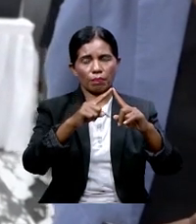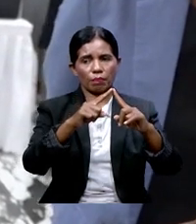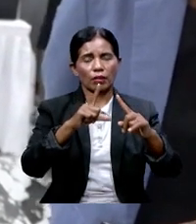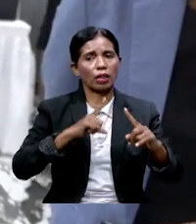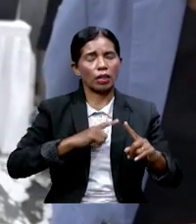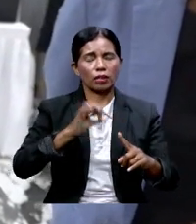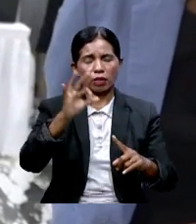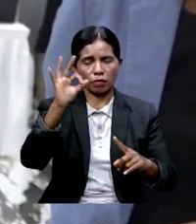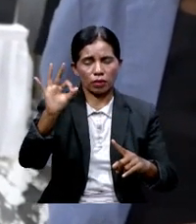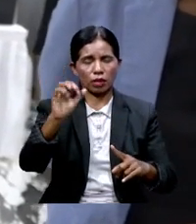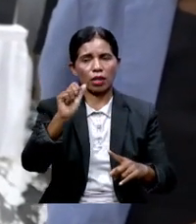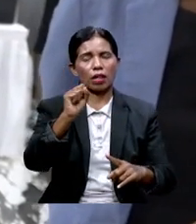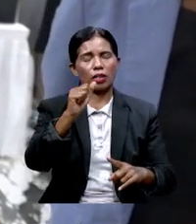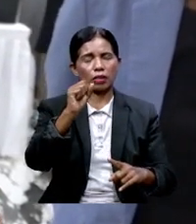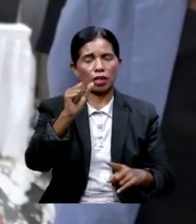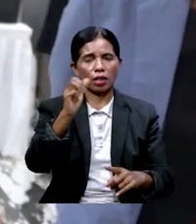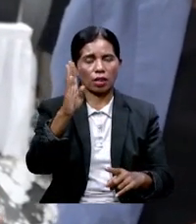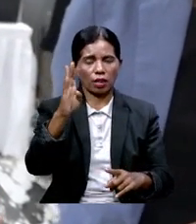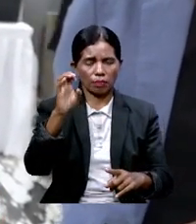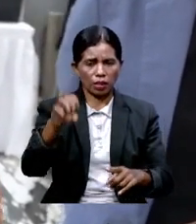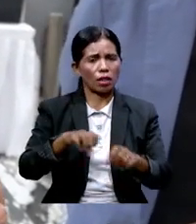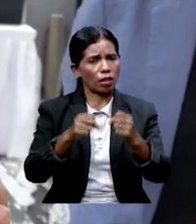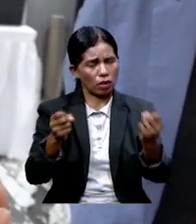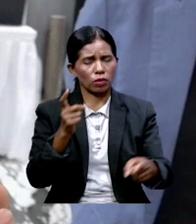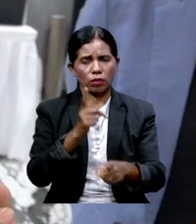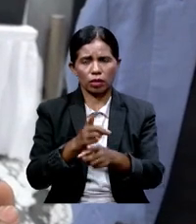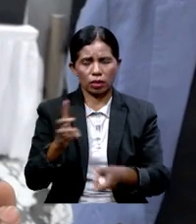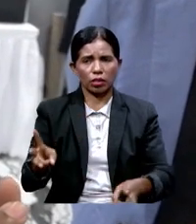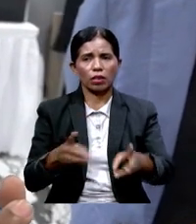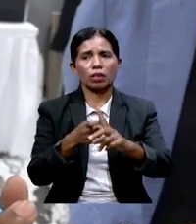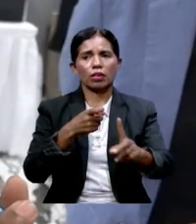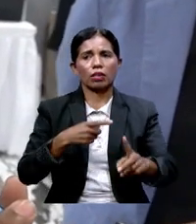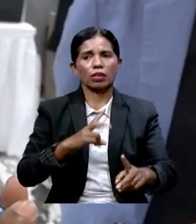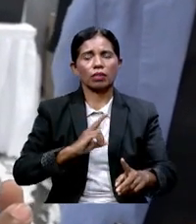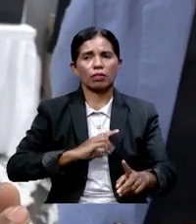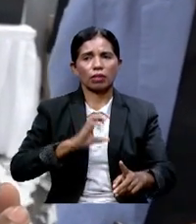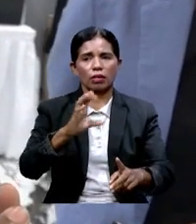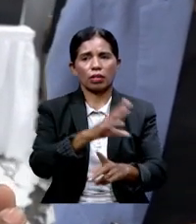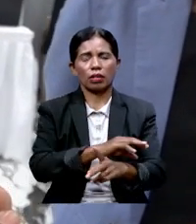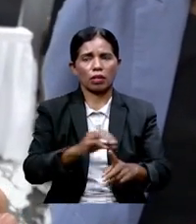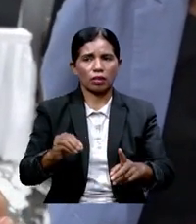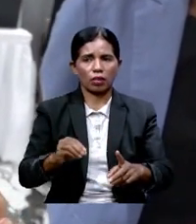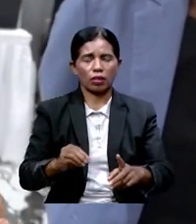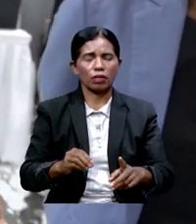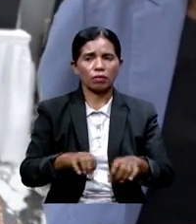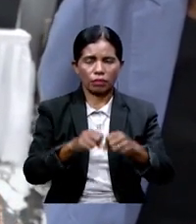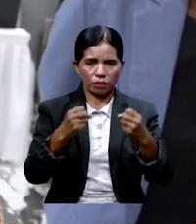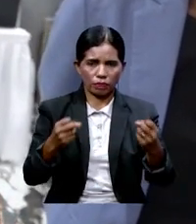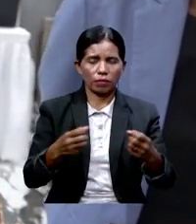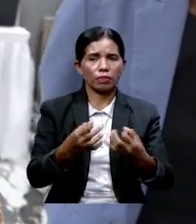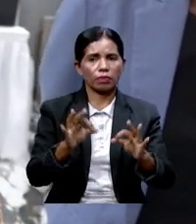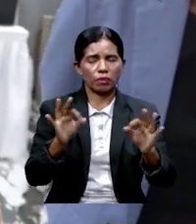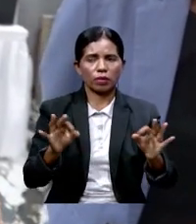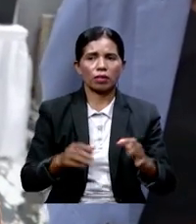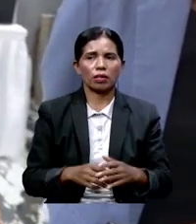lete forro atsabe ne grave liu agora estrada dia que toma Rusi Hermera Vila Batulia ne bem foi na frente da Gotu